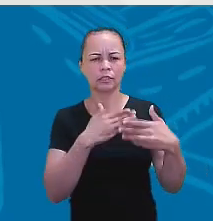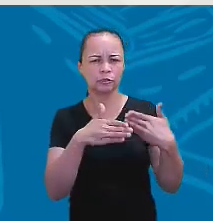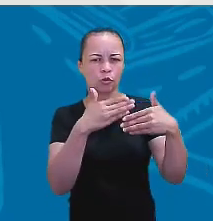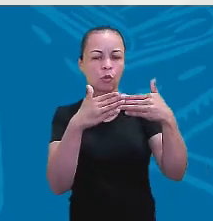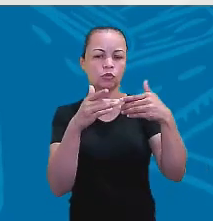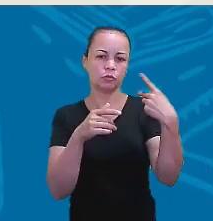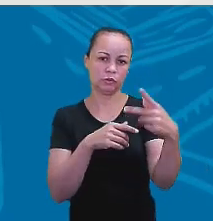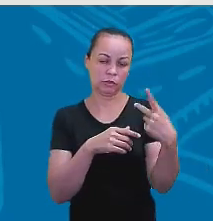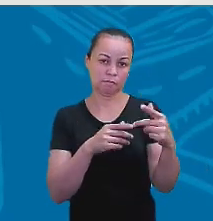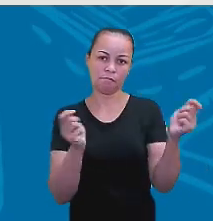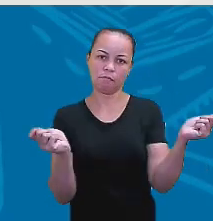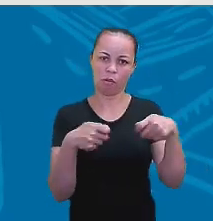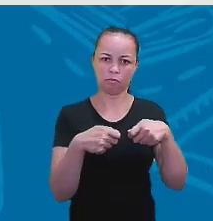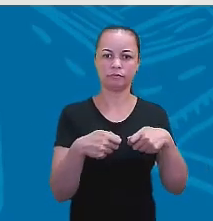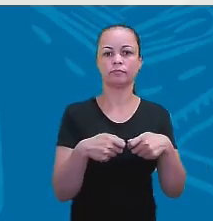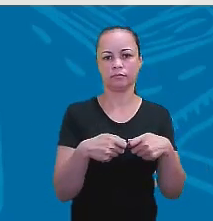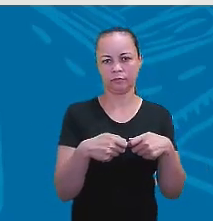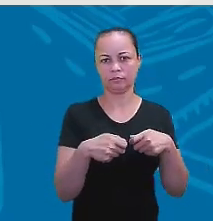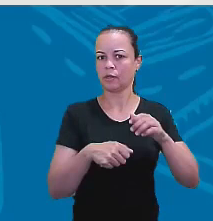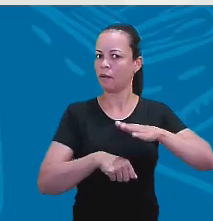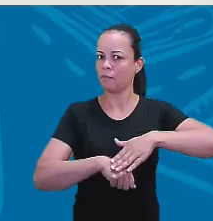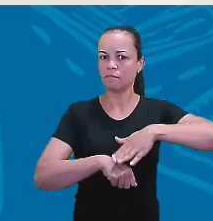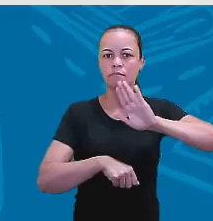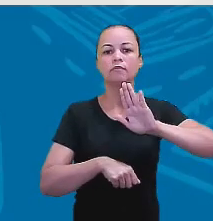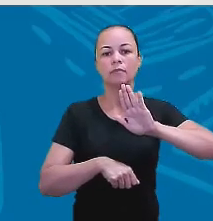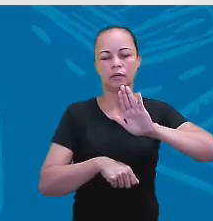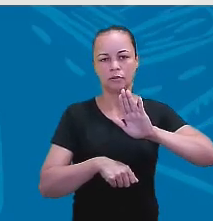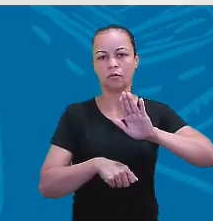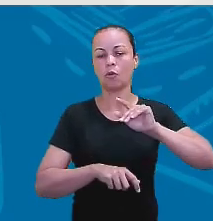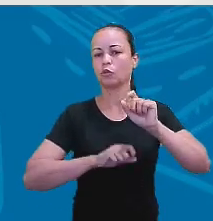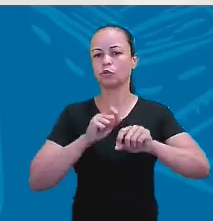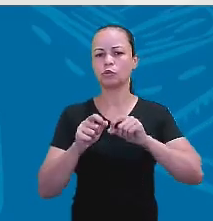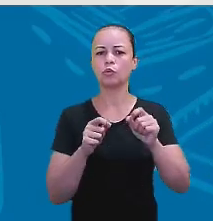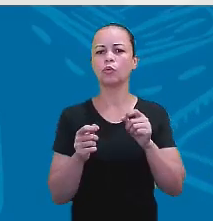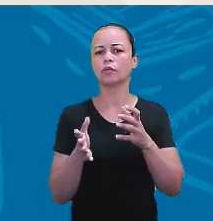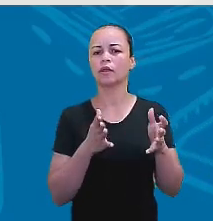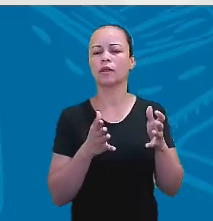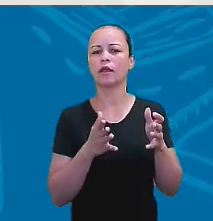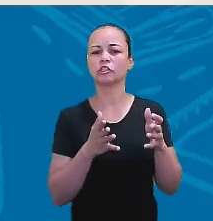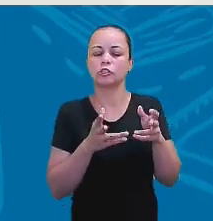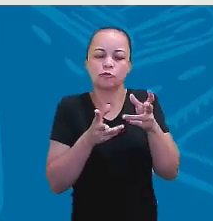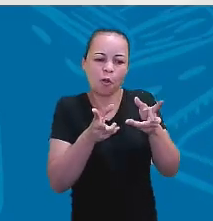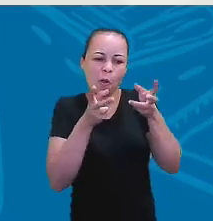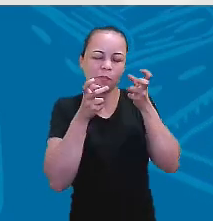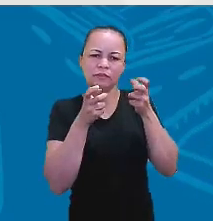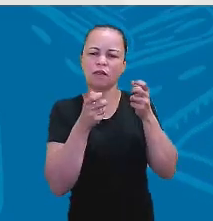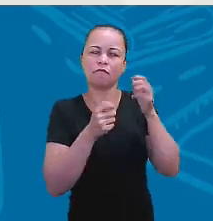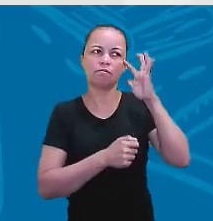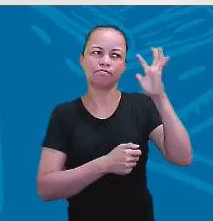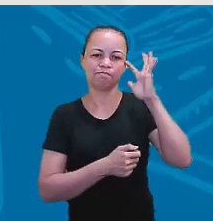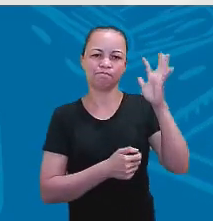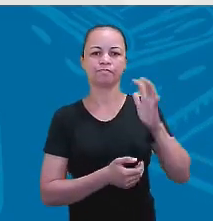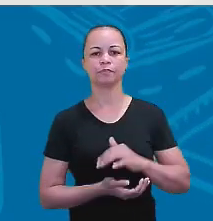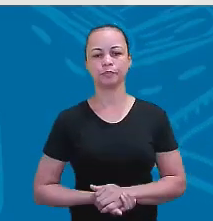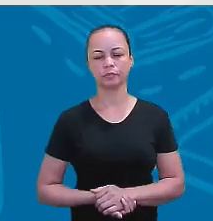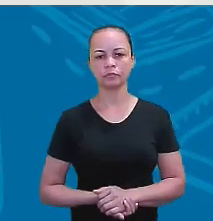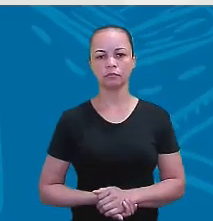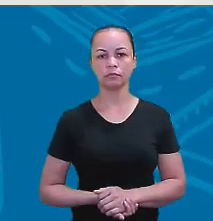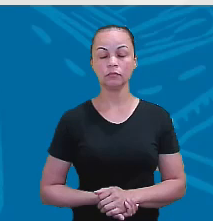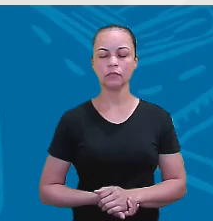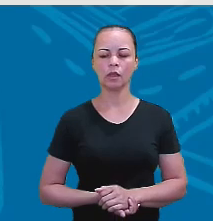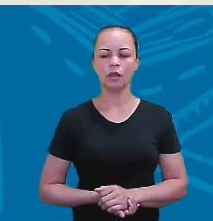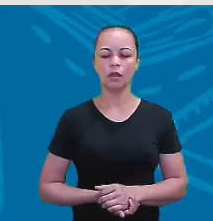de possibilidade muito maior do que às vezes a gente observa e a gente imagina. Quando eu penso